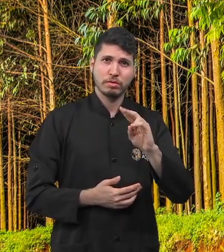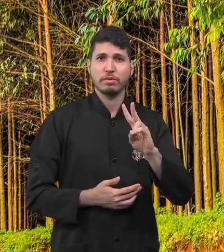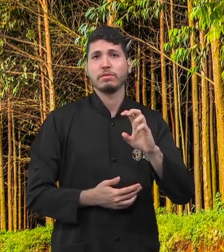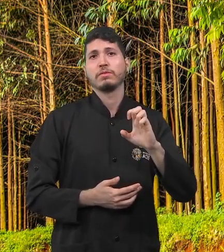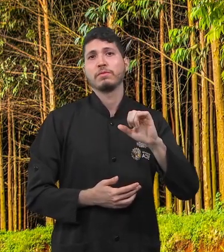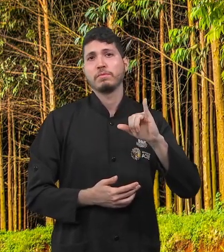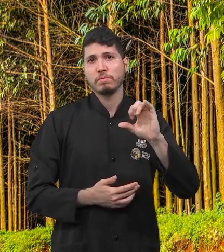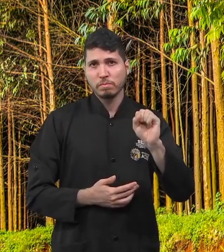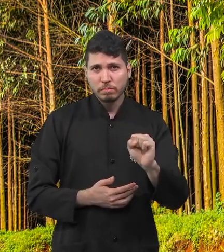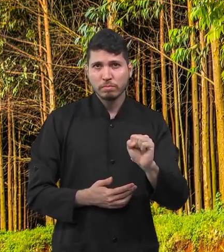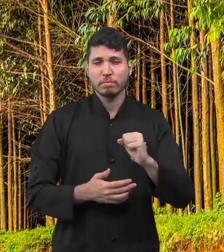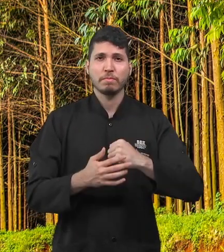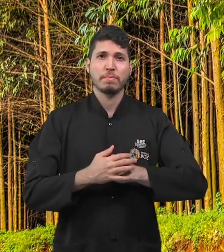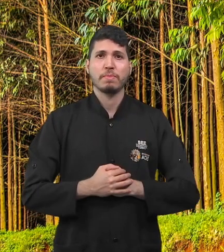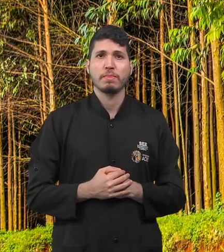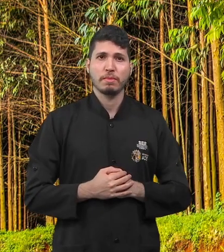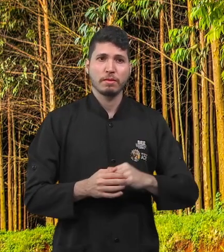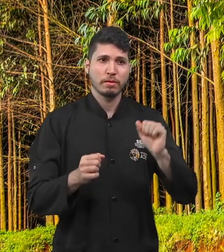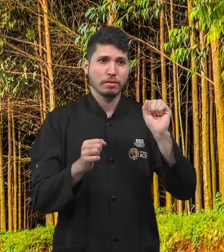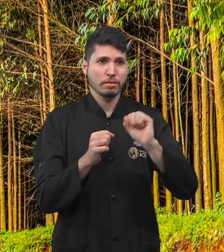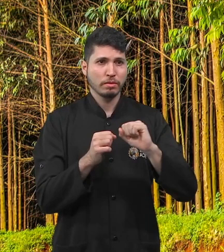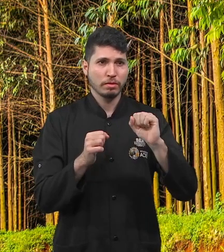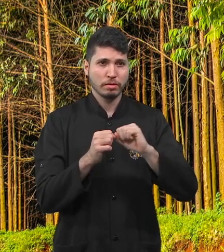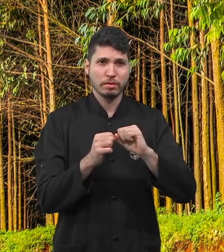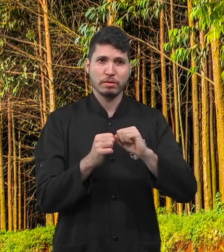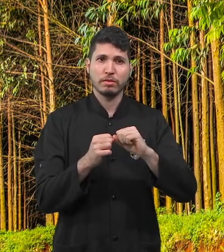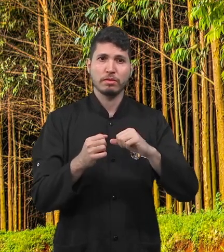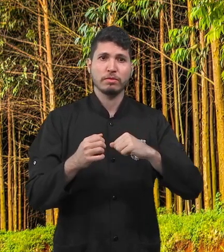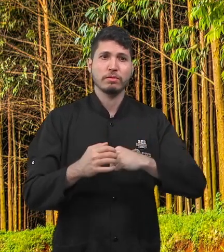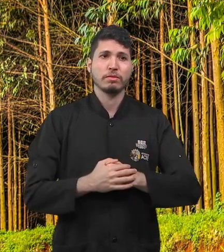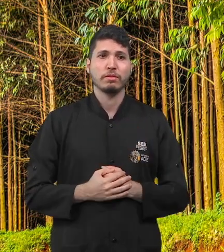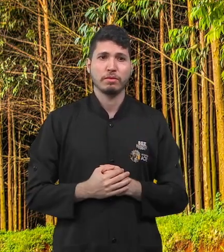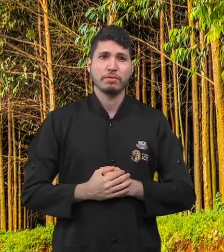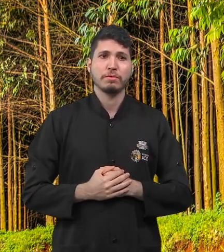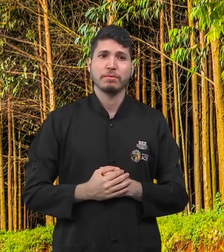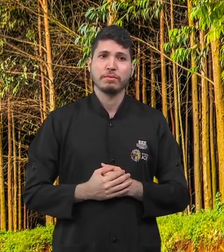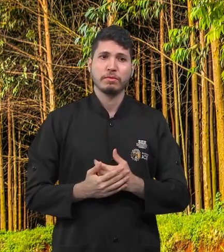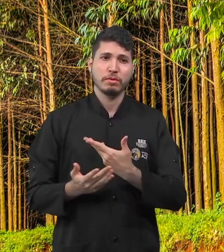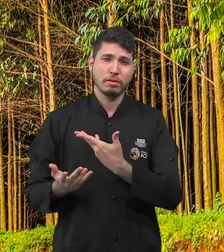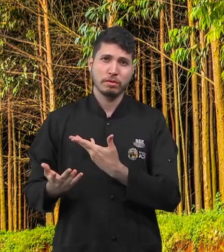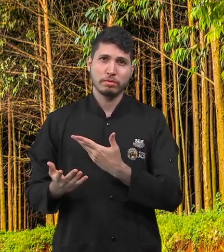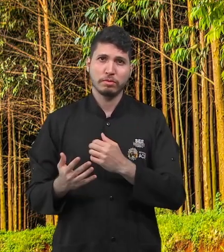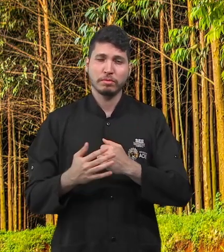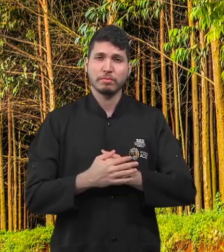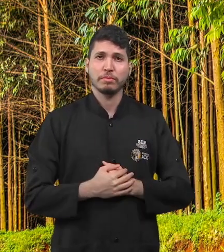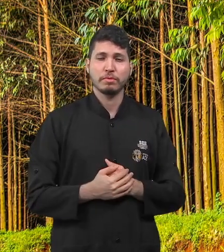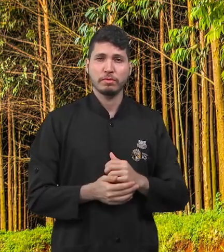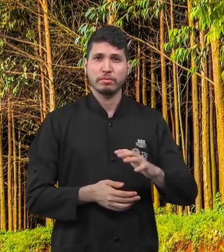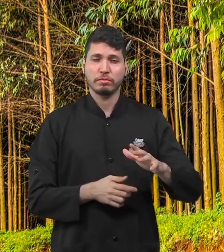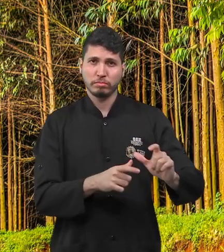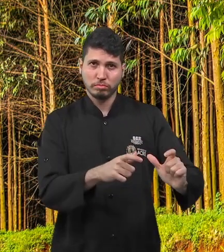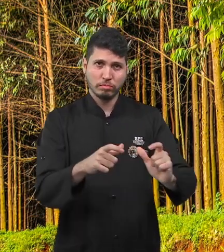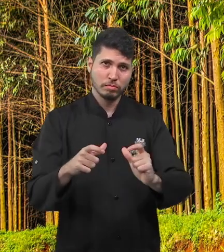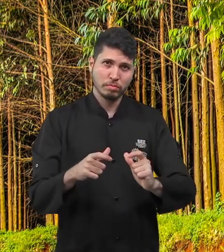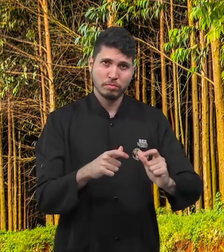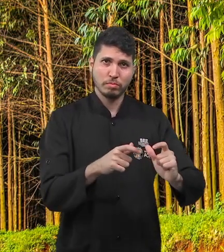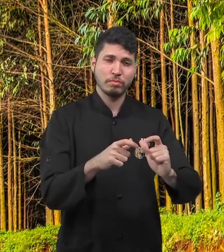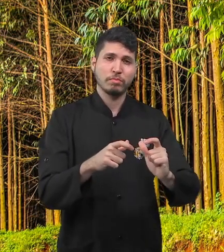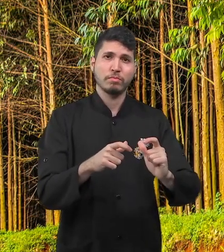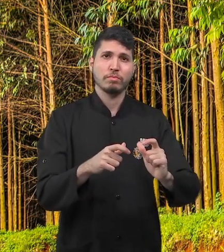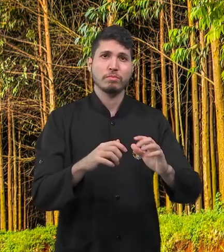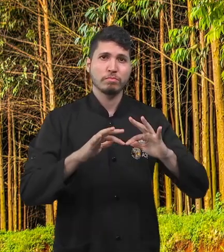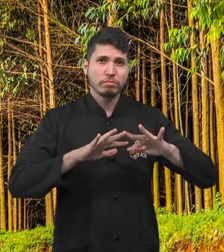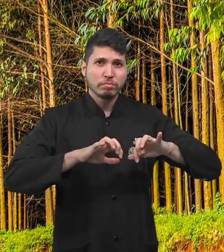ponto, realizar o planejamento das estradas secundárias que conectam a área de exploração às